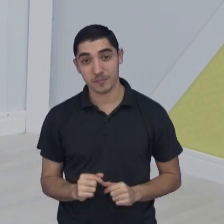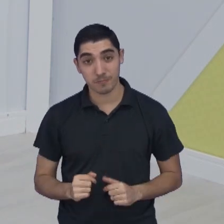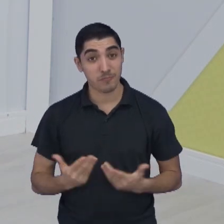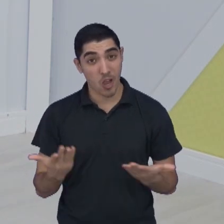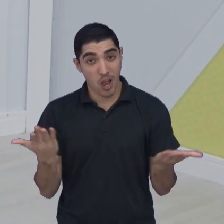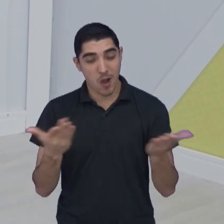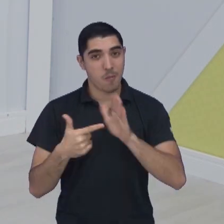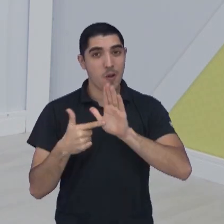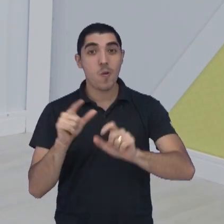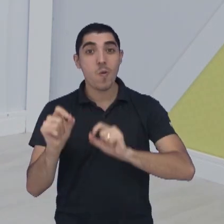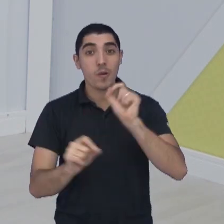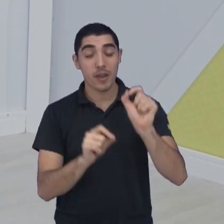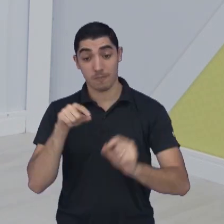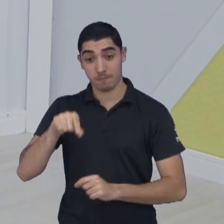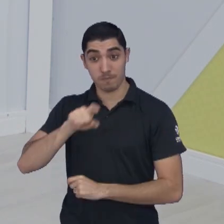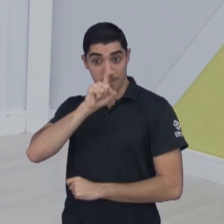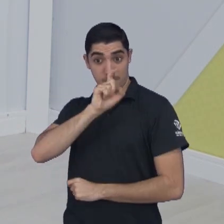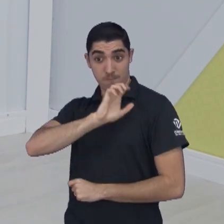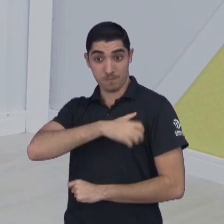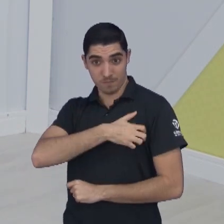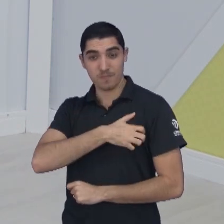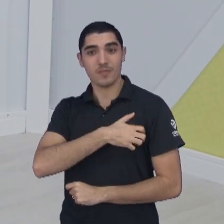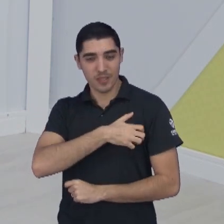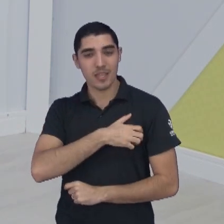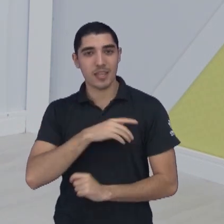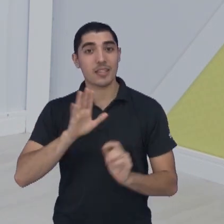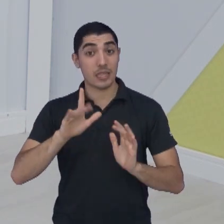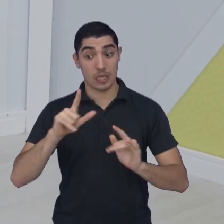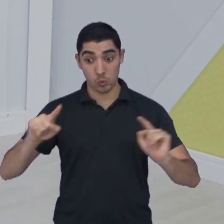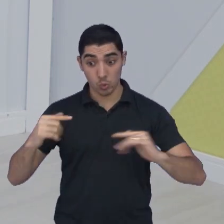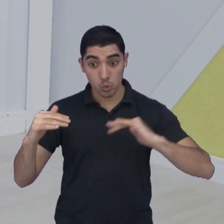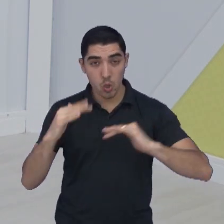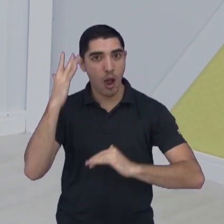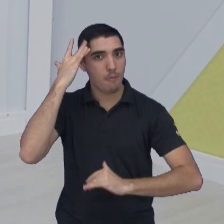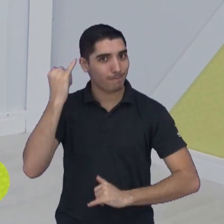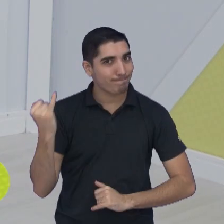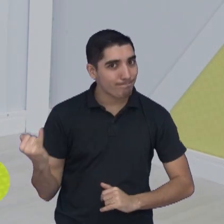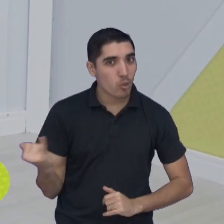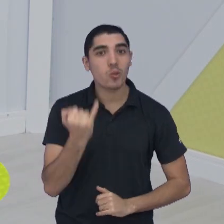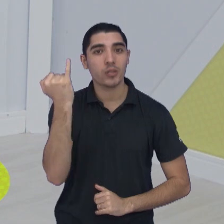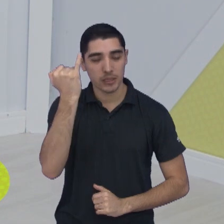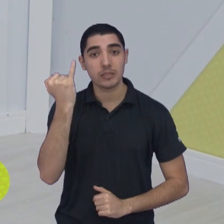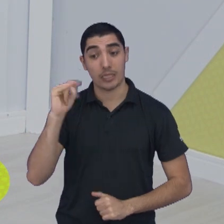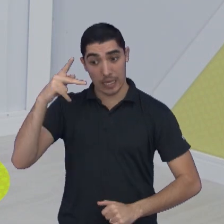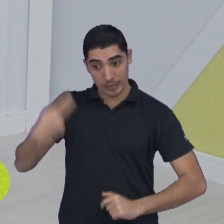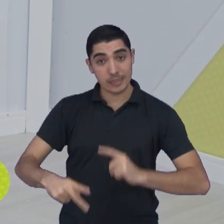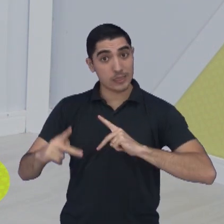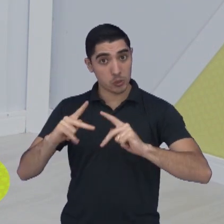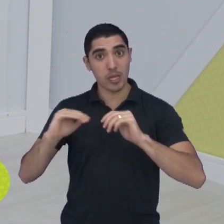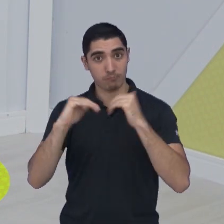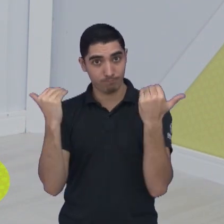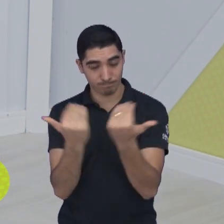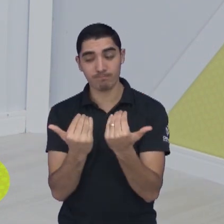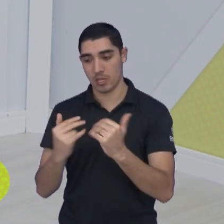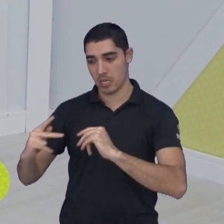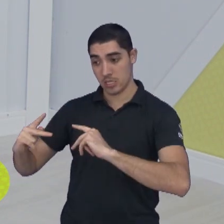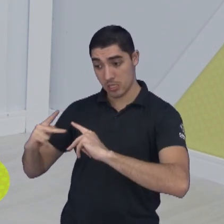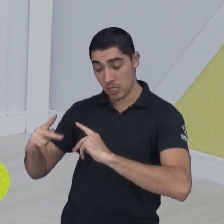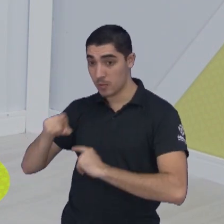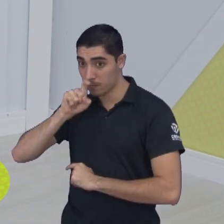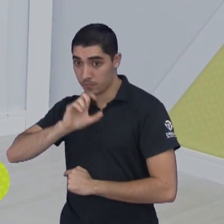A gente começa falando do São José. A nossa Águia do Vale tem jogo importante amanhã no Martins Pereira contra o Água Santa. A partida